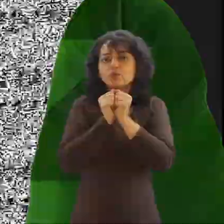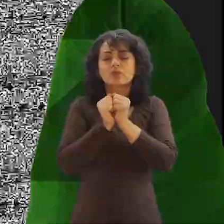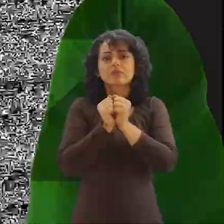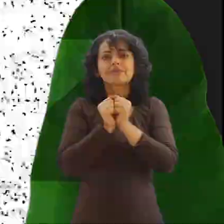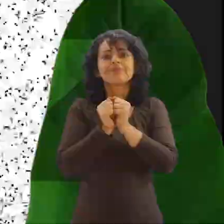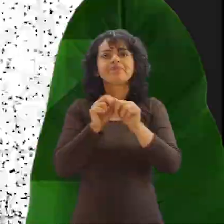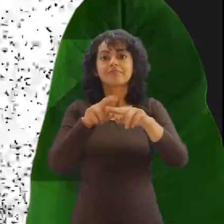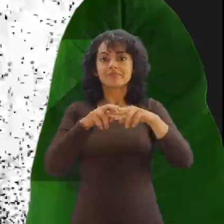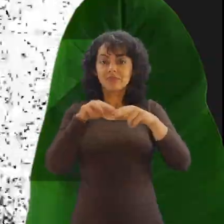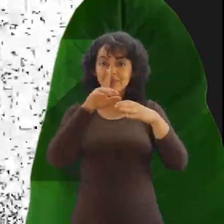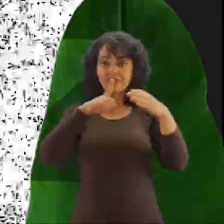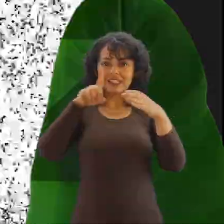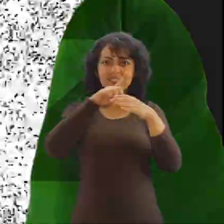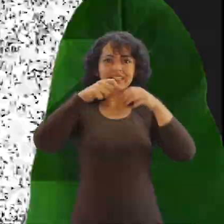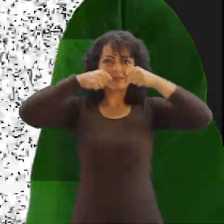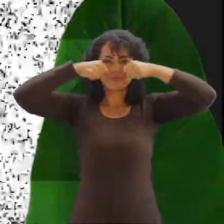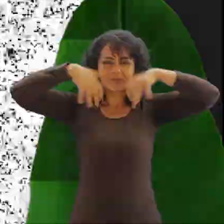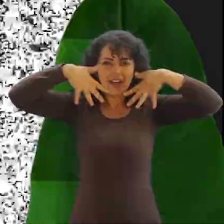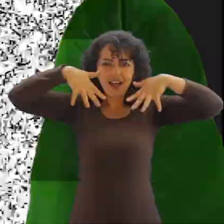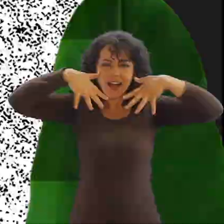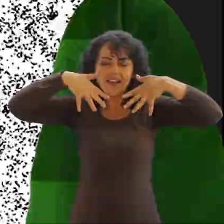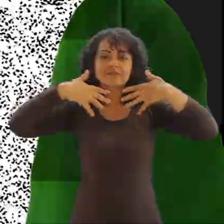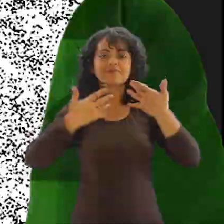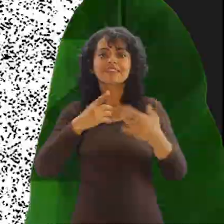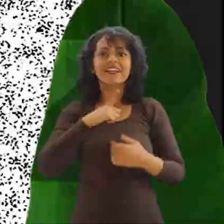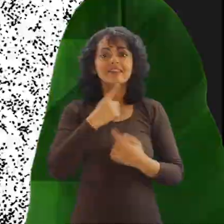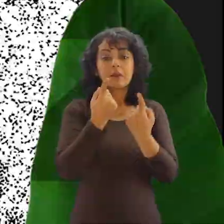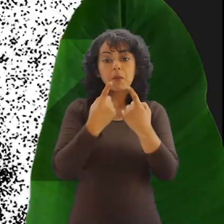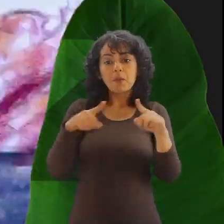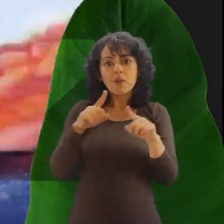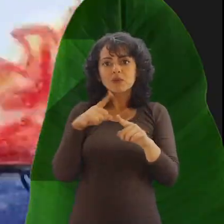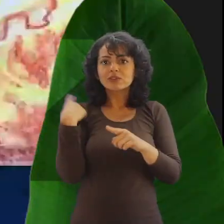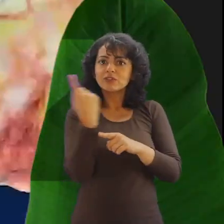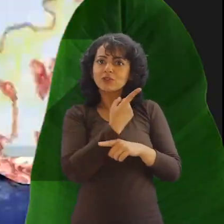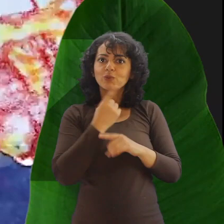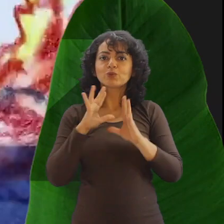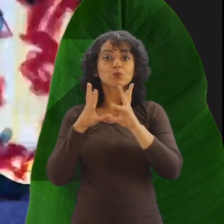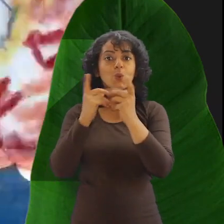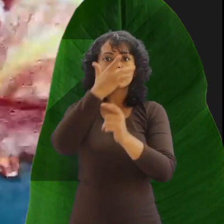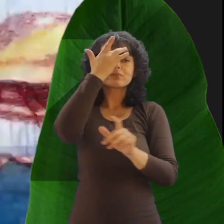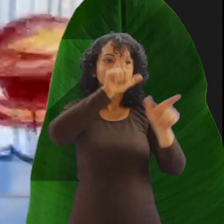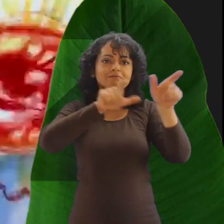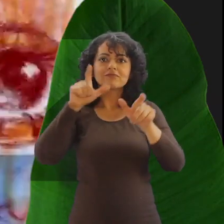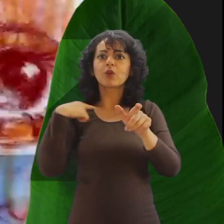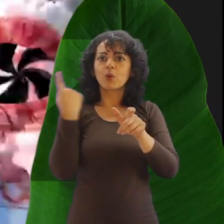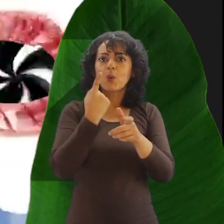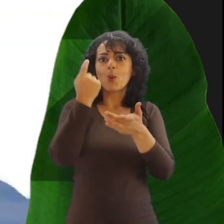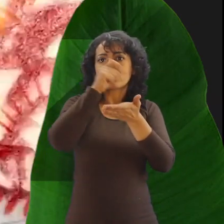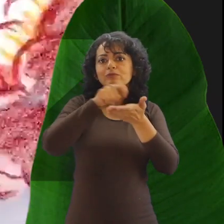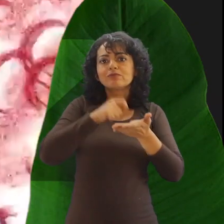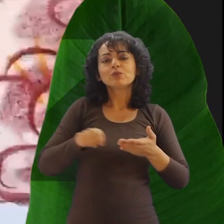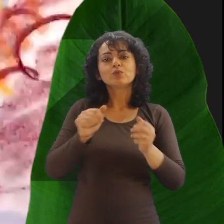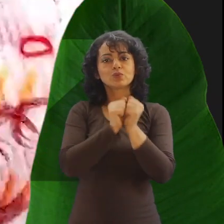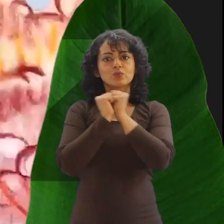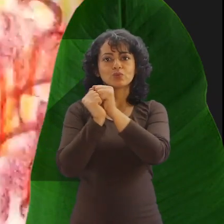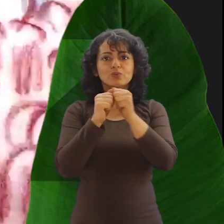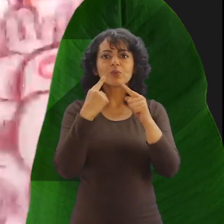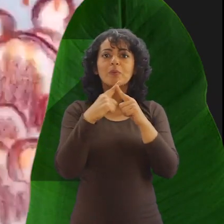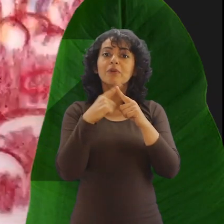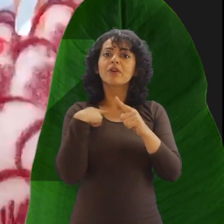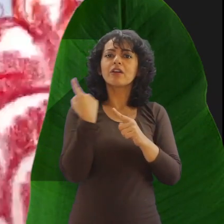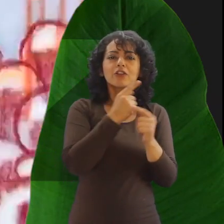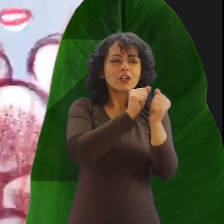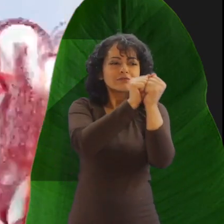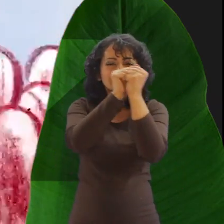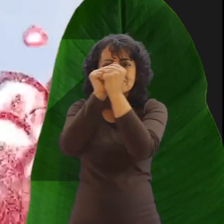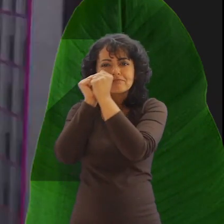Aos Prantos, eu tenho música com todos os integrantes da banda. Acho que a nossa proximidade durante as viagens do Climão me fez